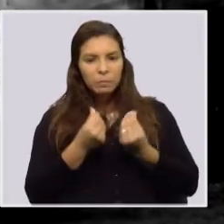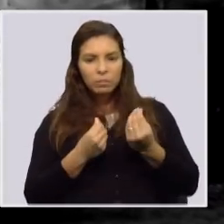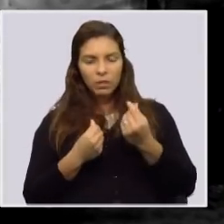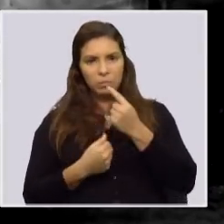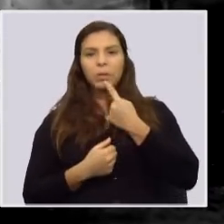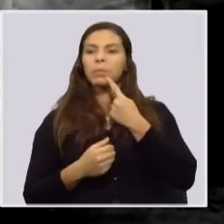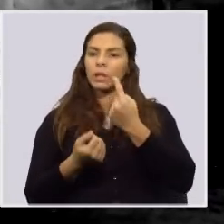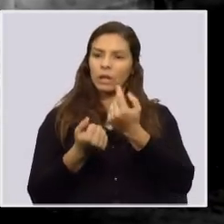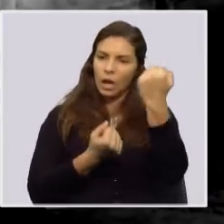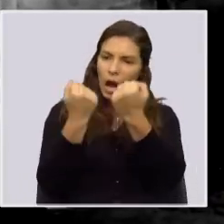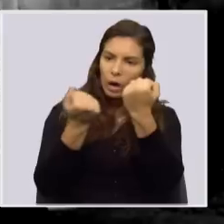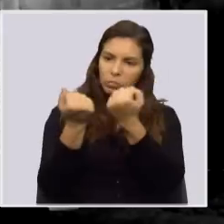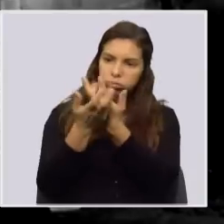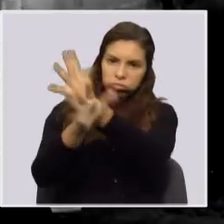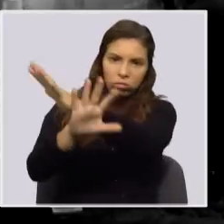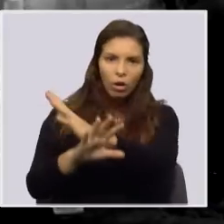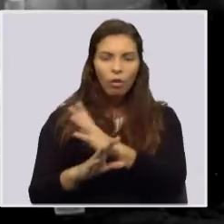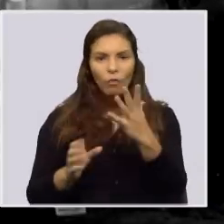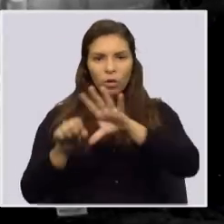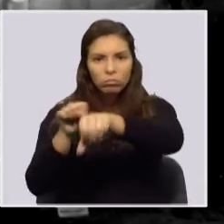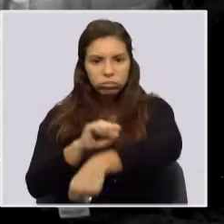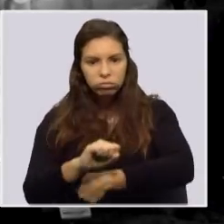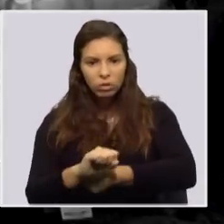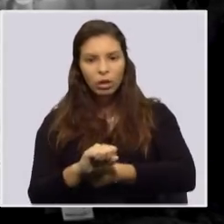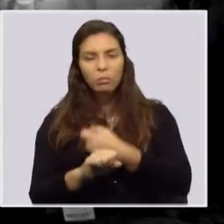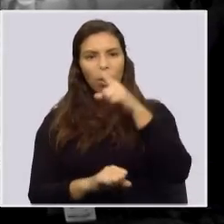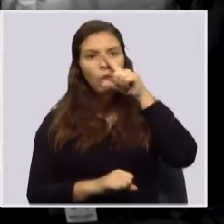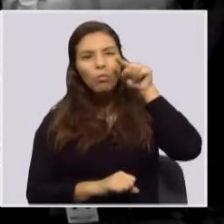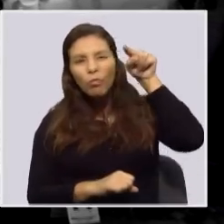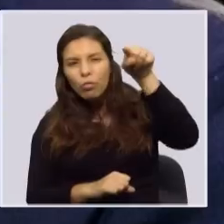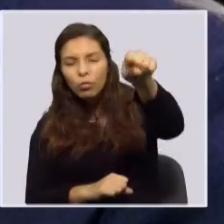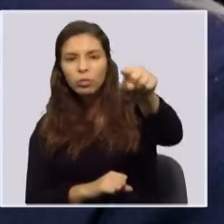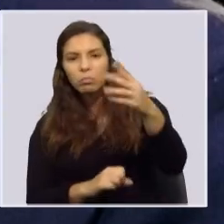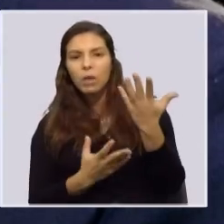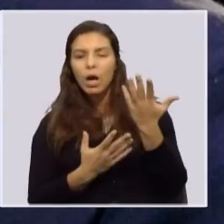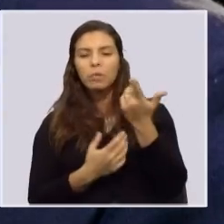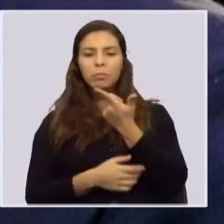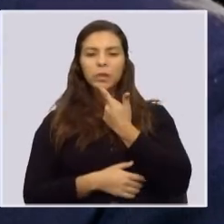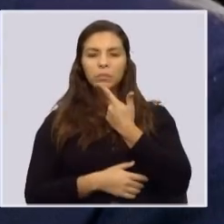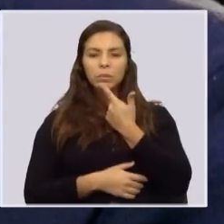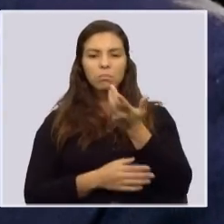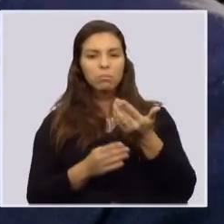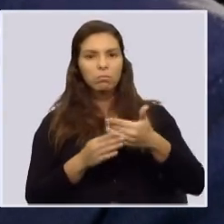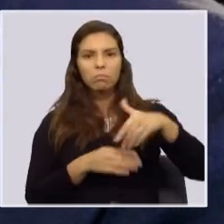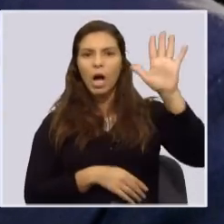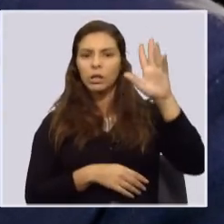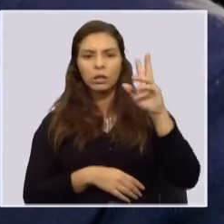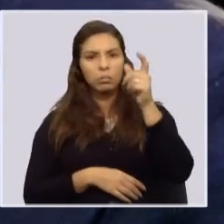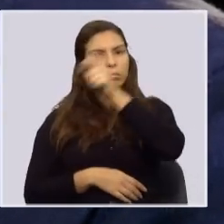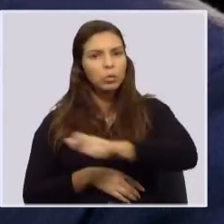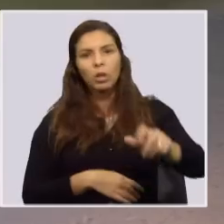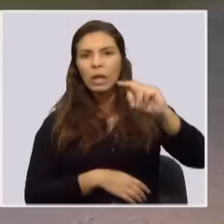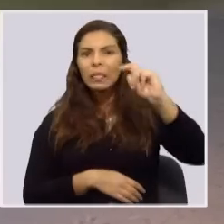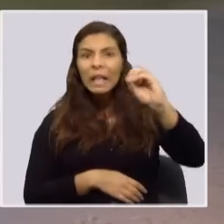Percebemos que haviam carros ardidos, percebemos que alguma coisa se tinha passado ao fundo, mas nunca percebemos que mais de 30 pessoas